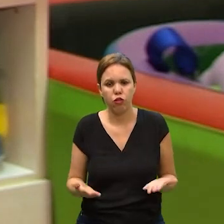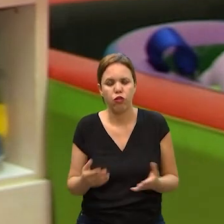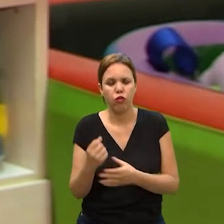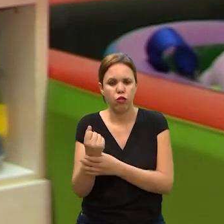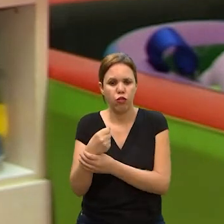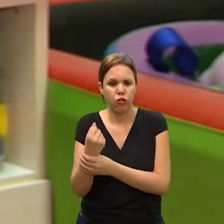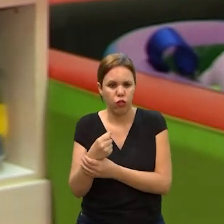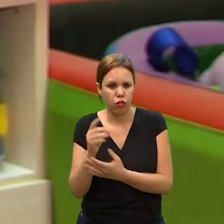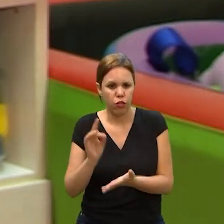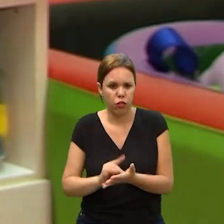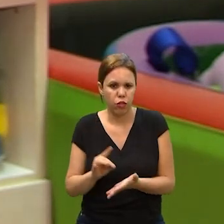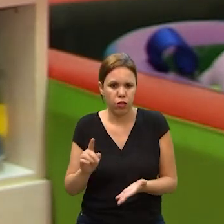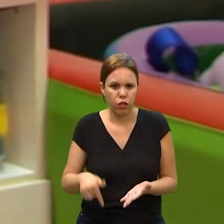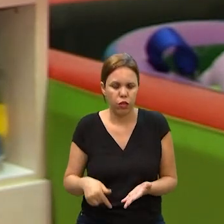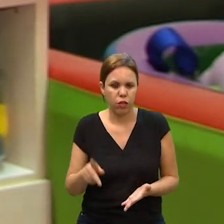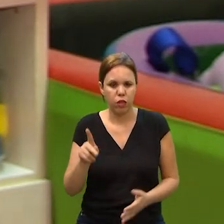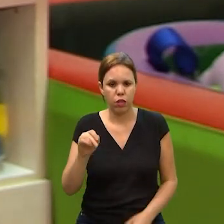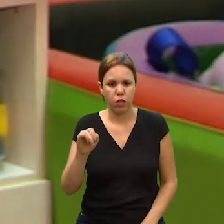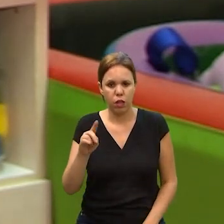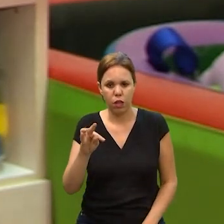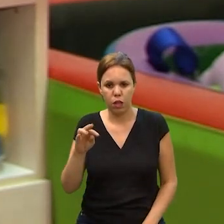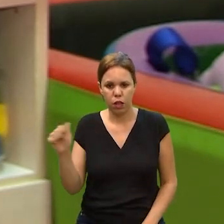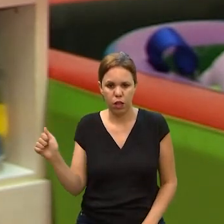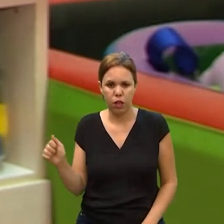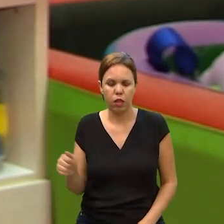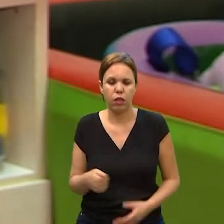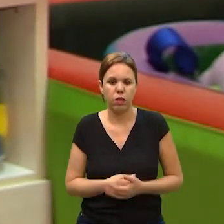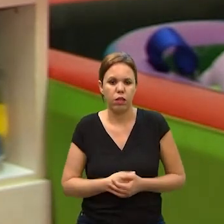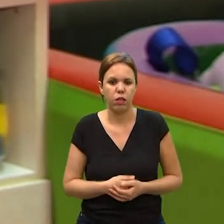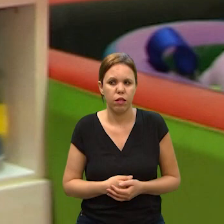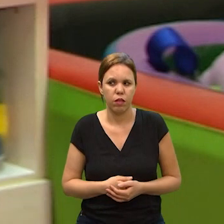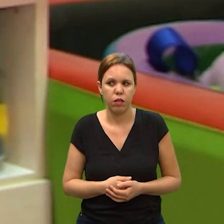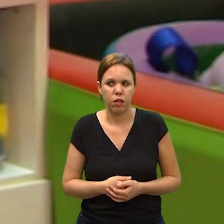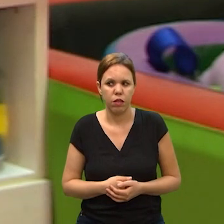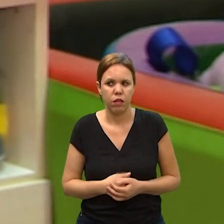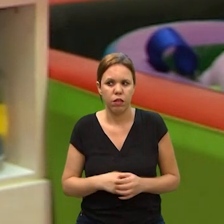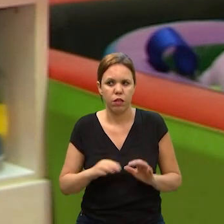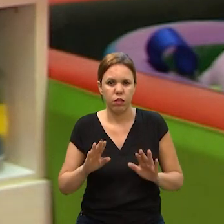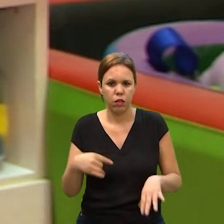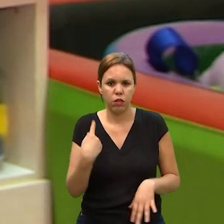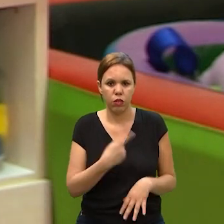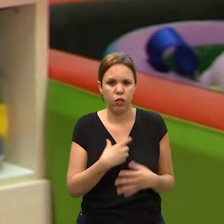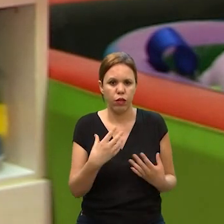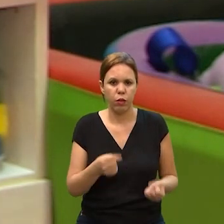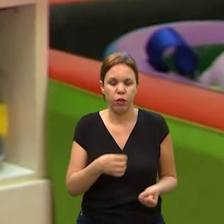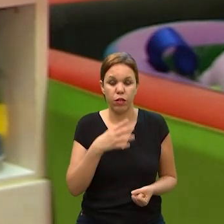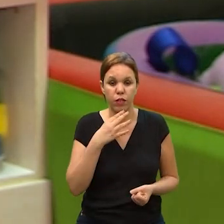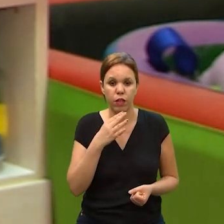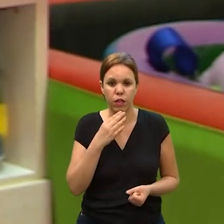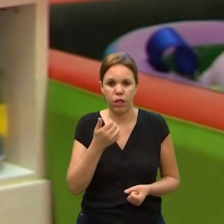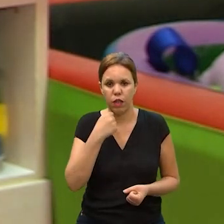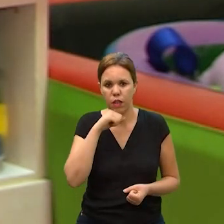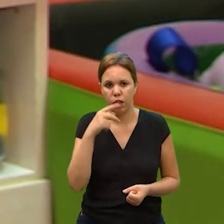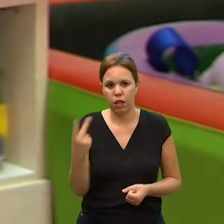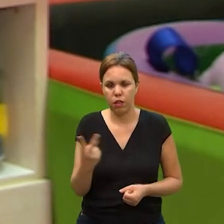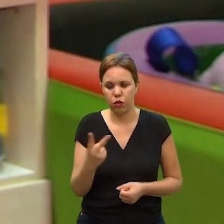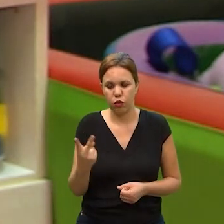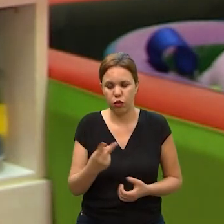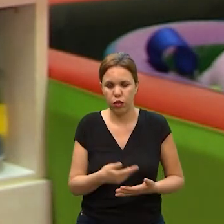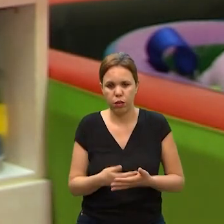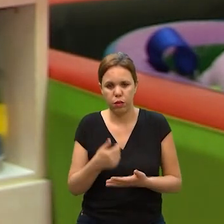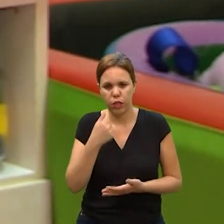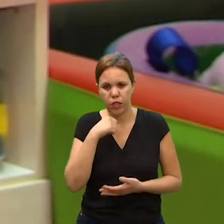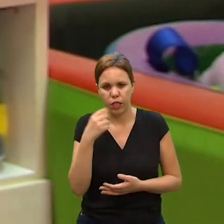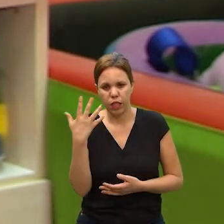Antonella, mas nós vamos conhecer a mãe dessas duas meninas lindas, que é a Andréia Baquim Gonçalves,